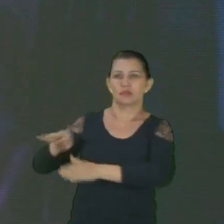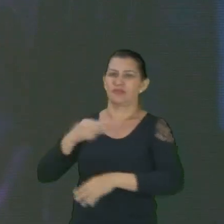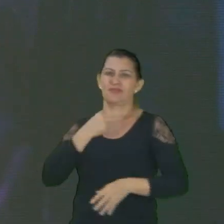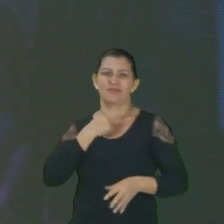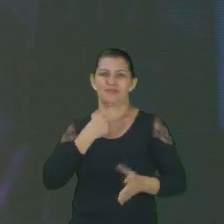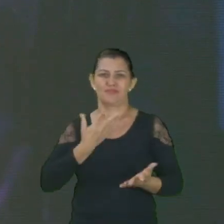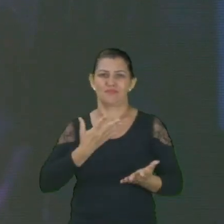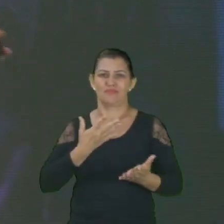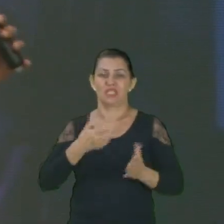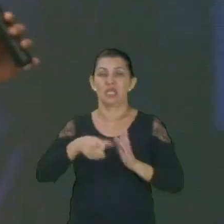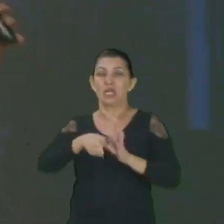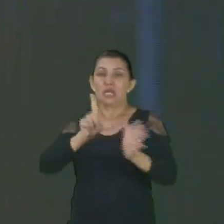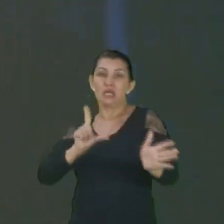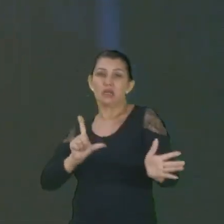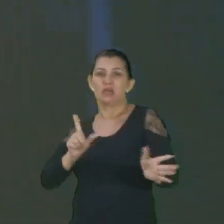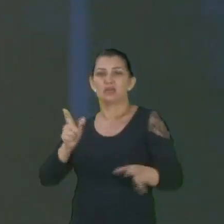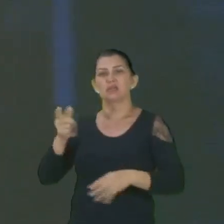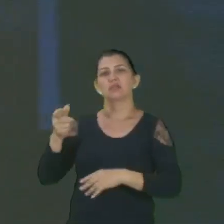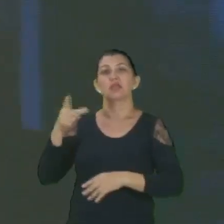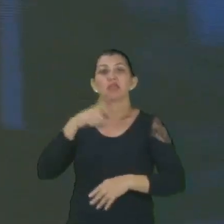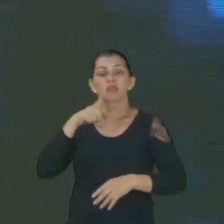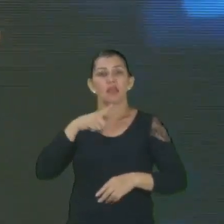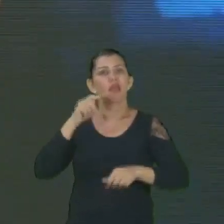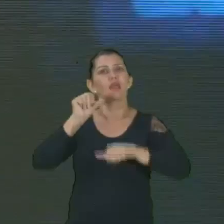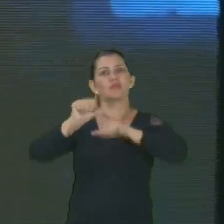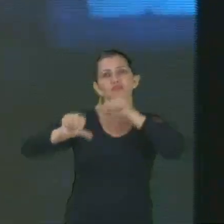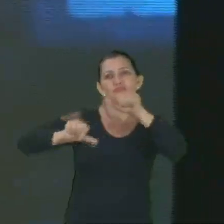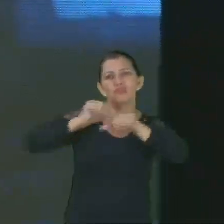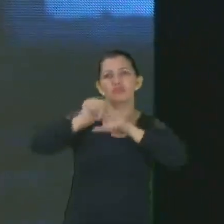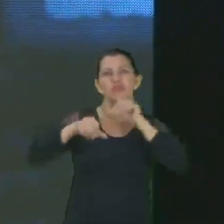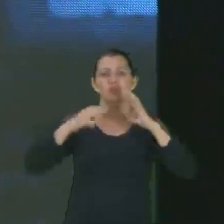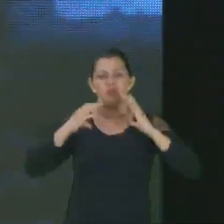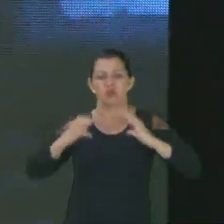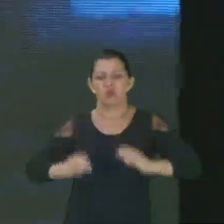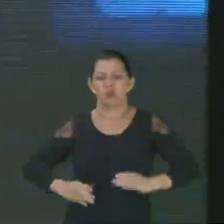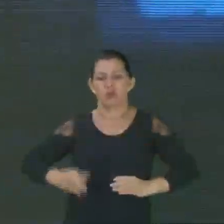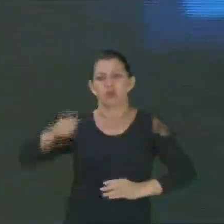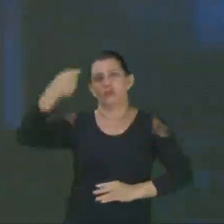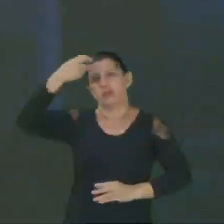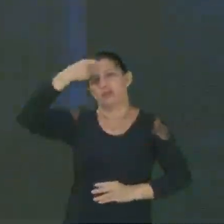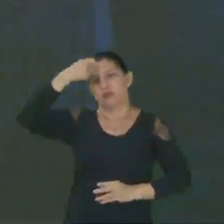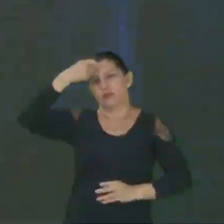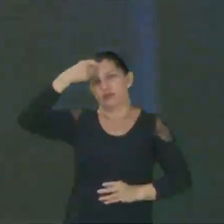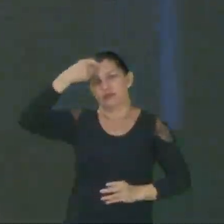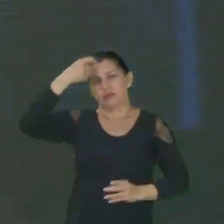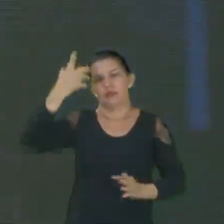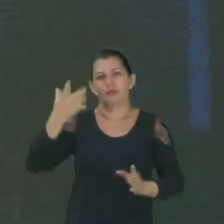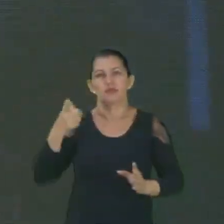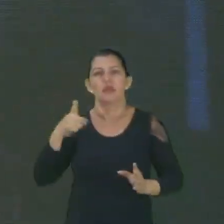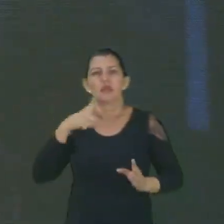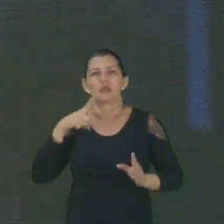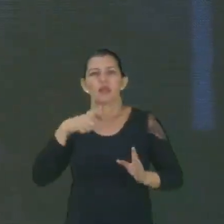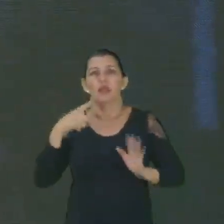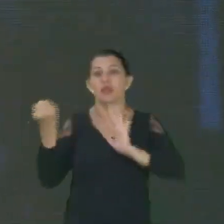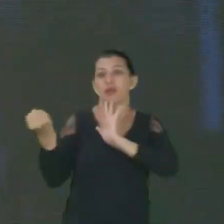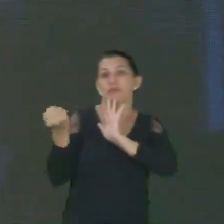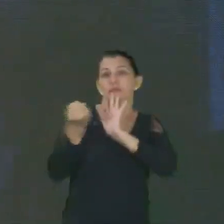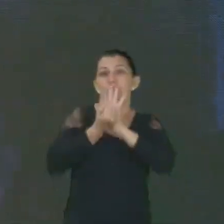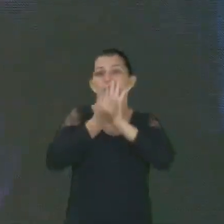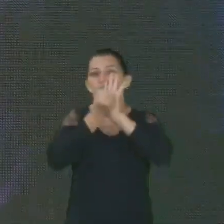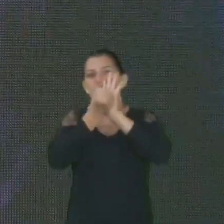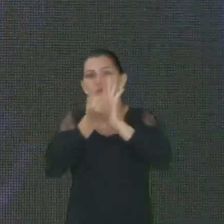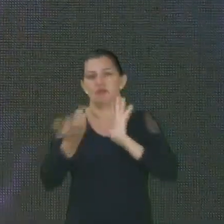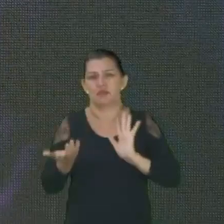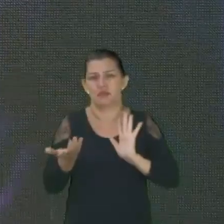identidade. Antes de você ter preferências pessoais, você tem uma identidade coletiva. E